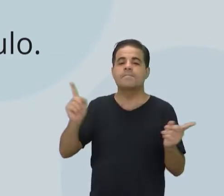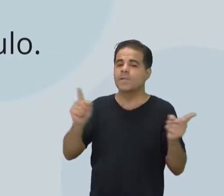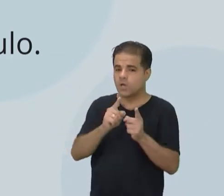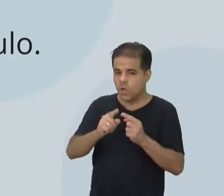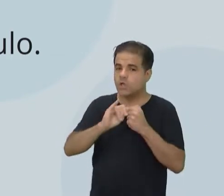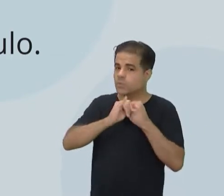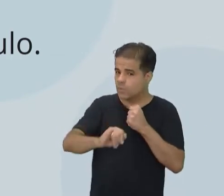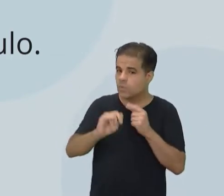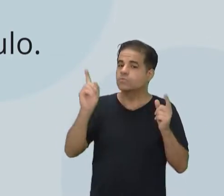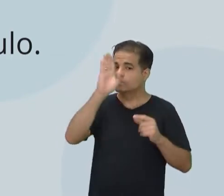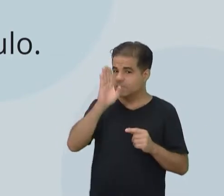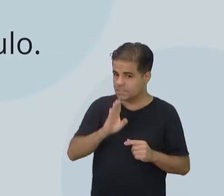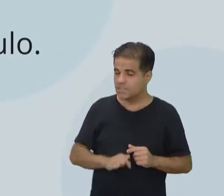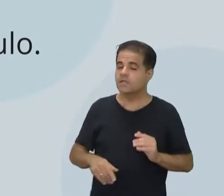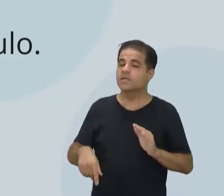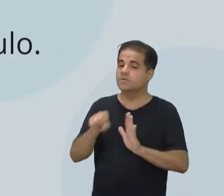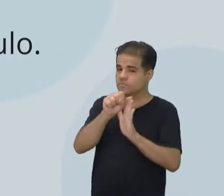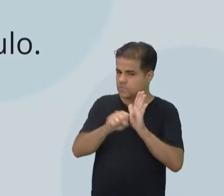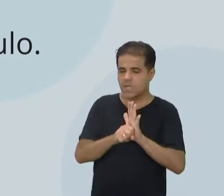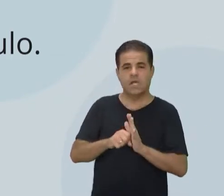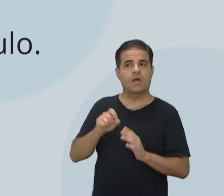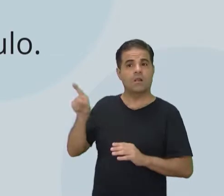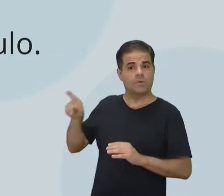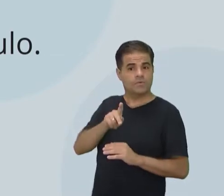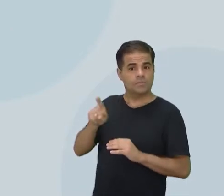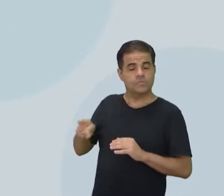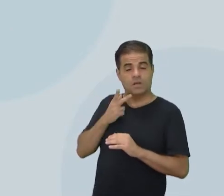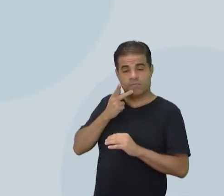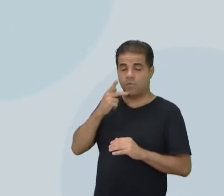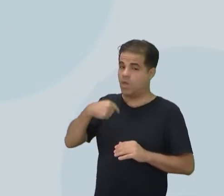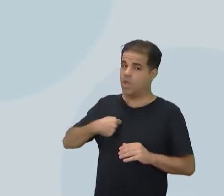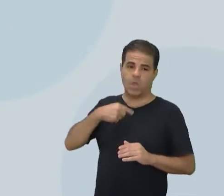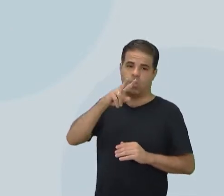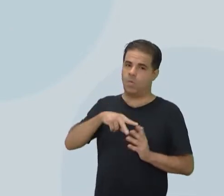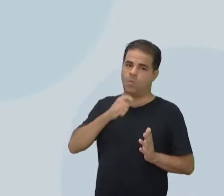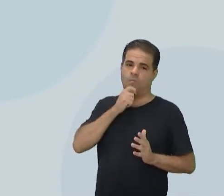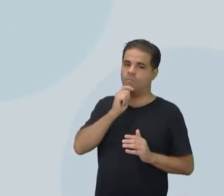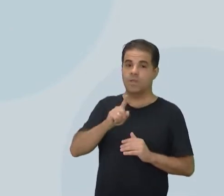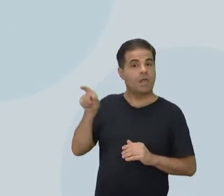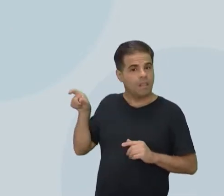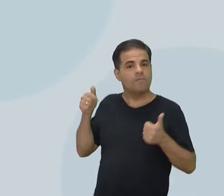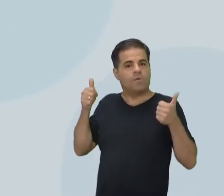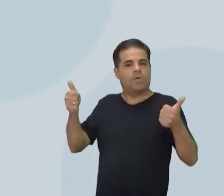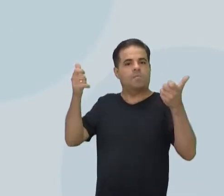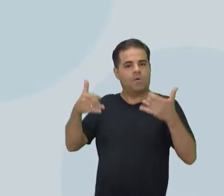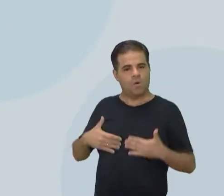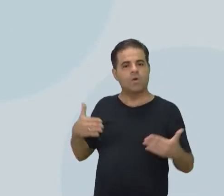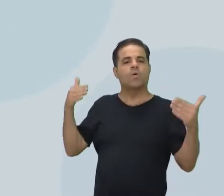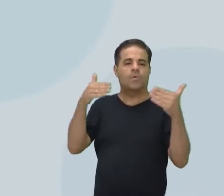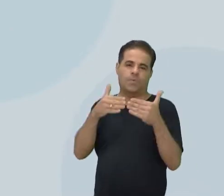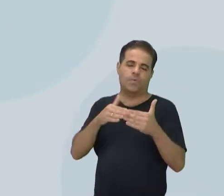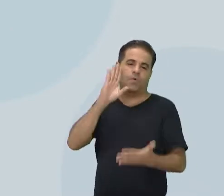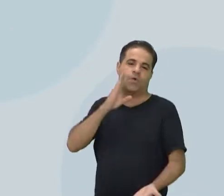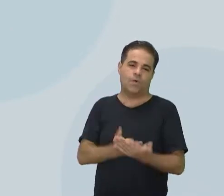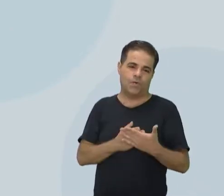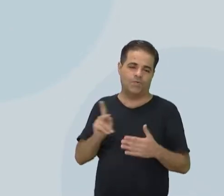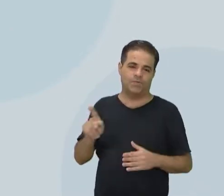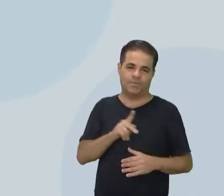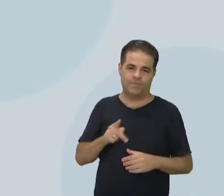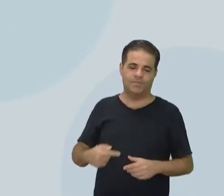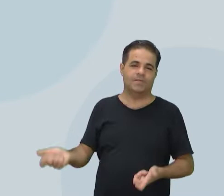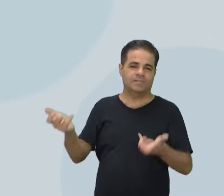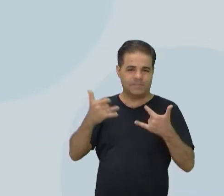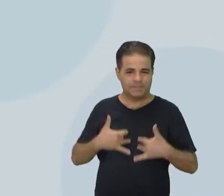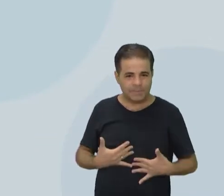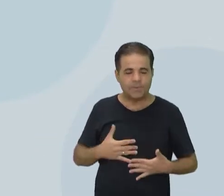legal. Indicação da professora Tayana, não li, a professora Tayana leu e falou que é muito bom. E eu concordo, porque eu confio na professora Tayana.